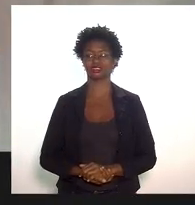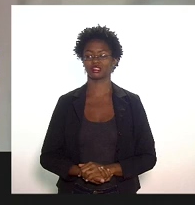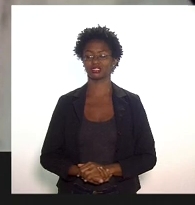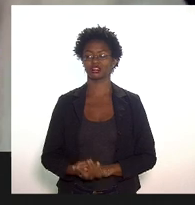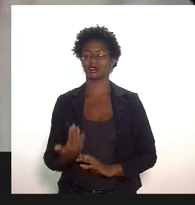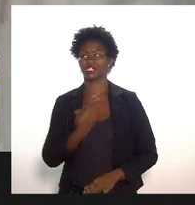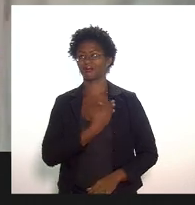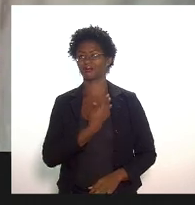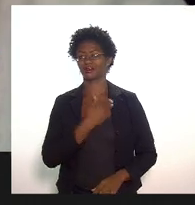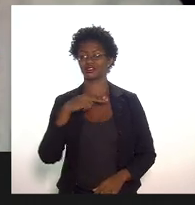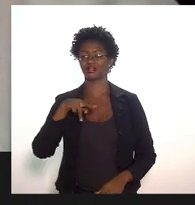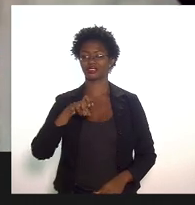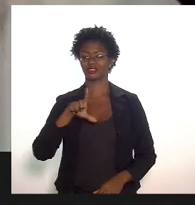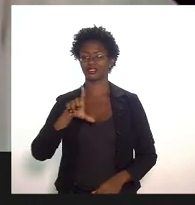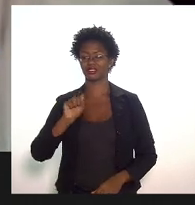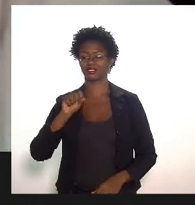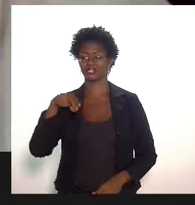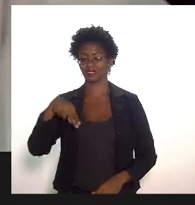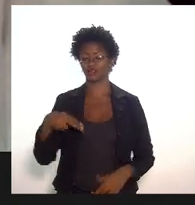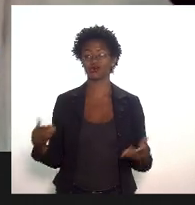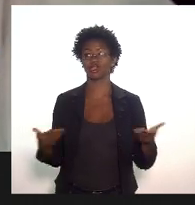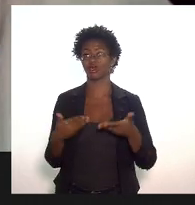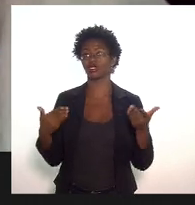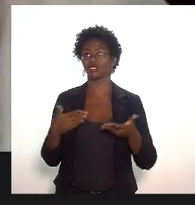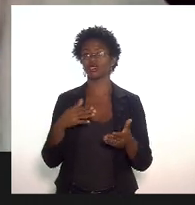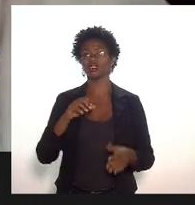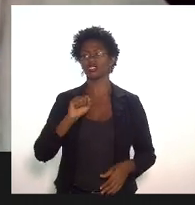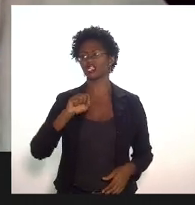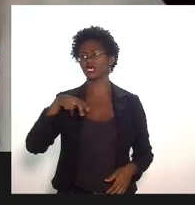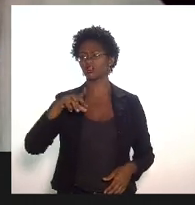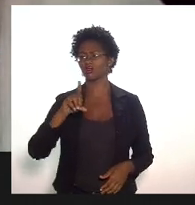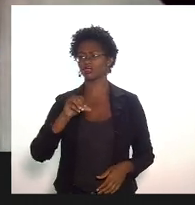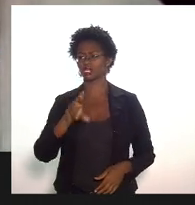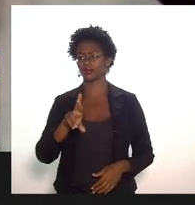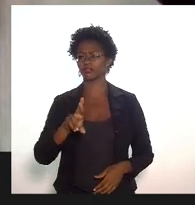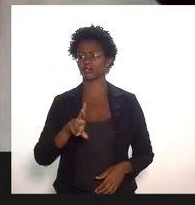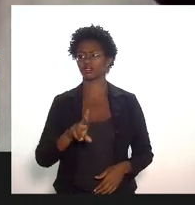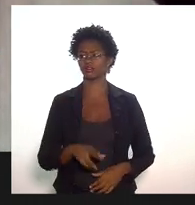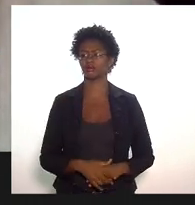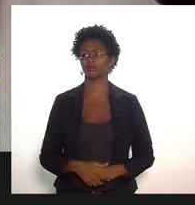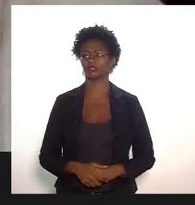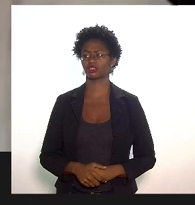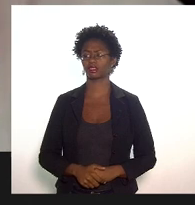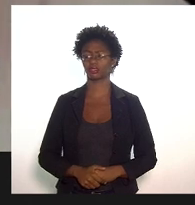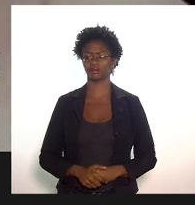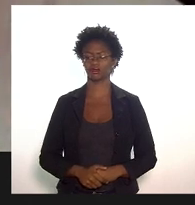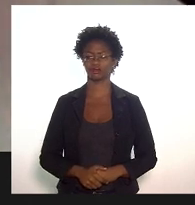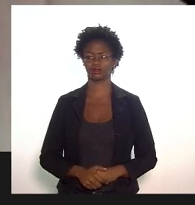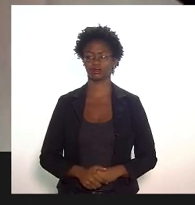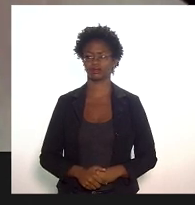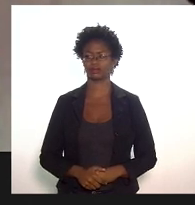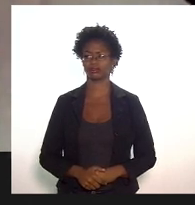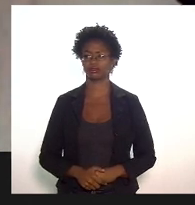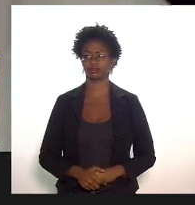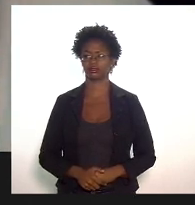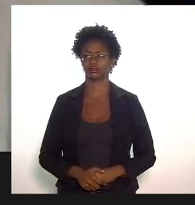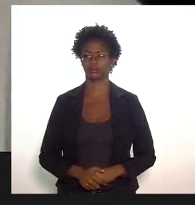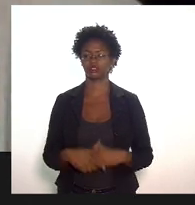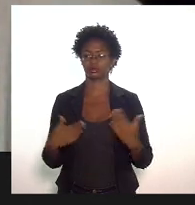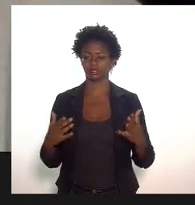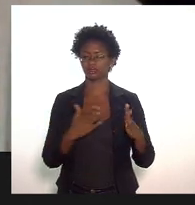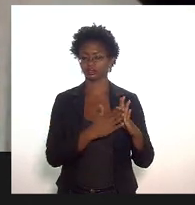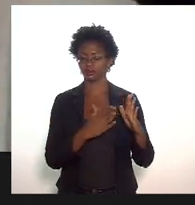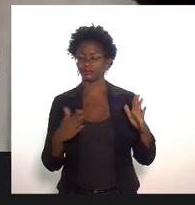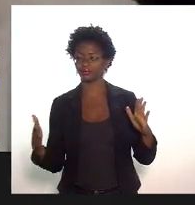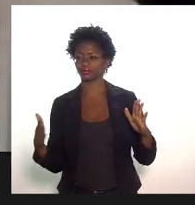amigo Nelson, e agora senador. E é um prazer muito grande, assim que eu estiver passando com esse problema todo